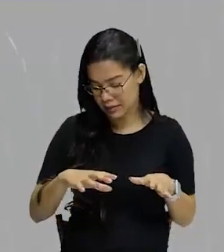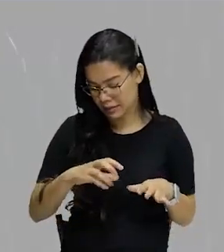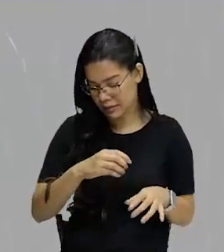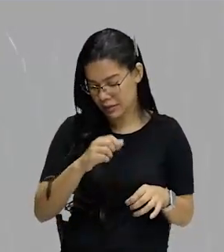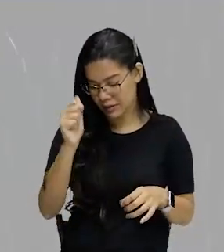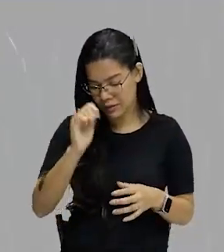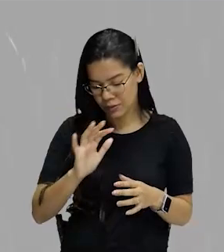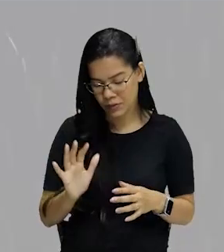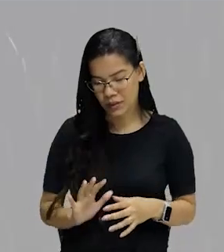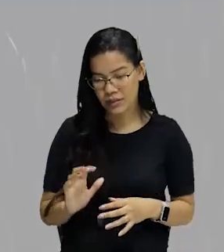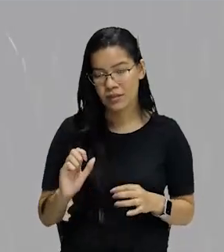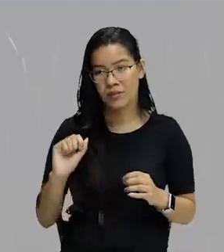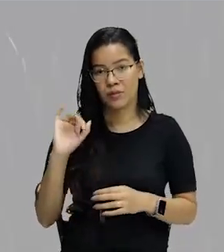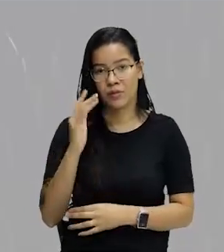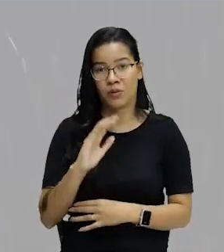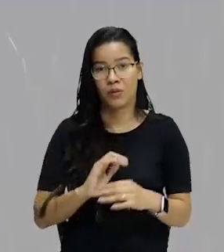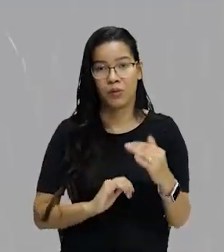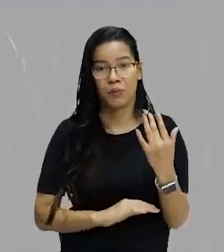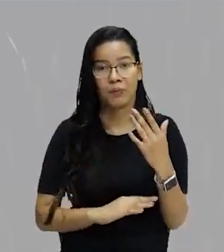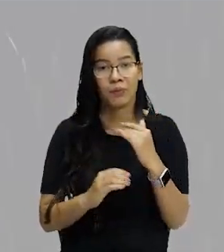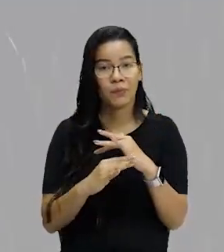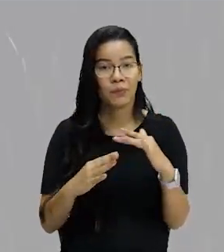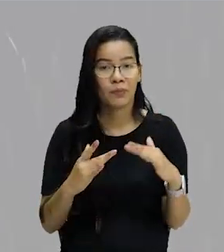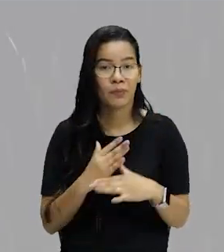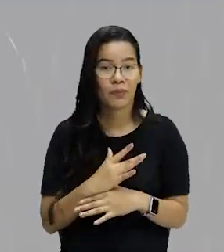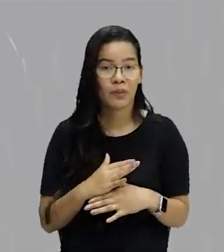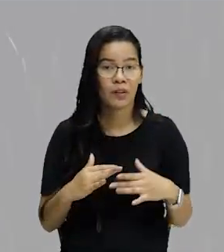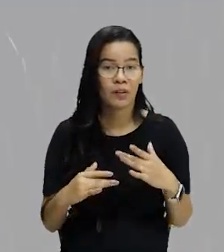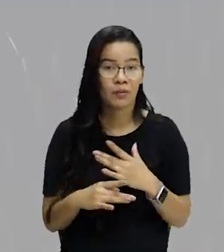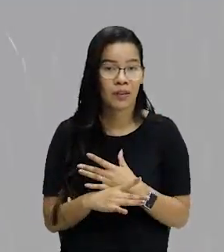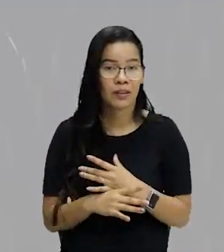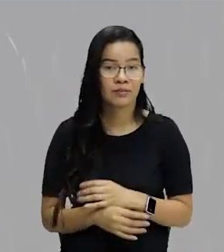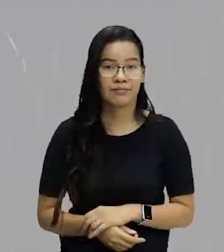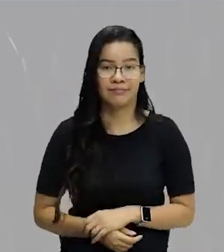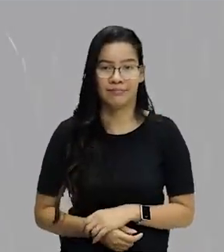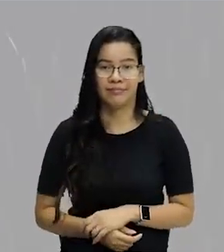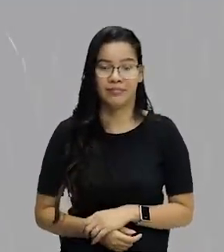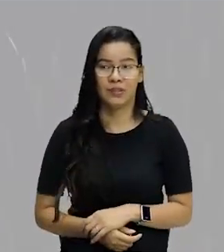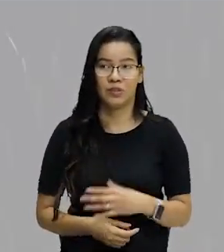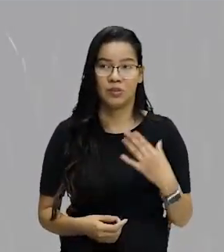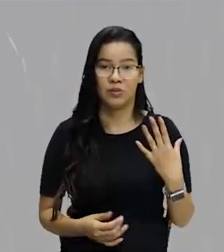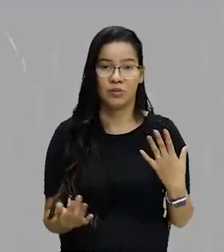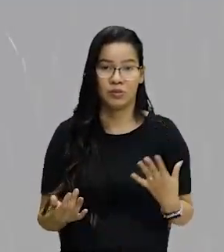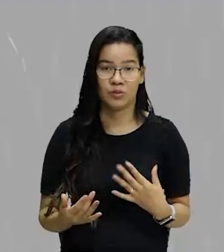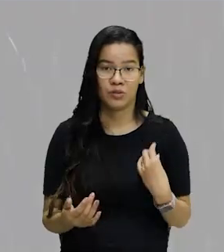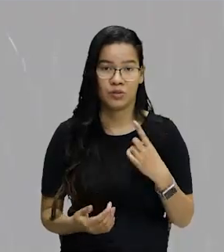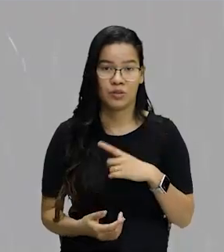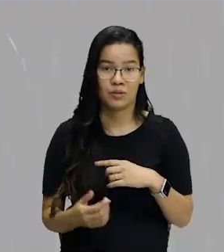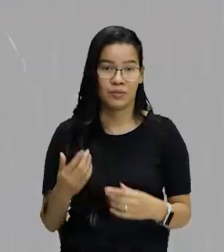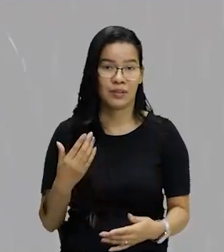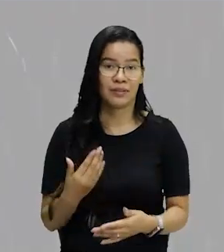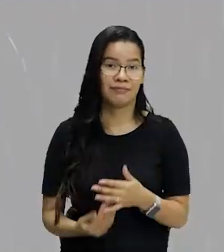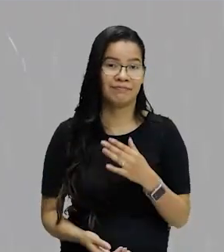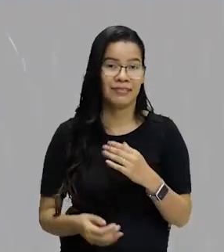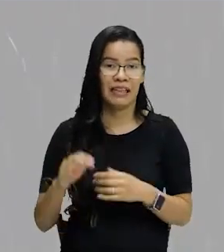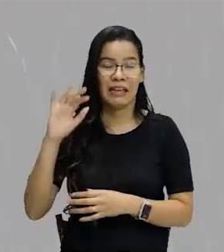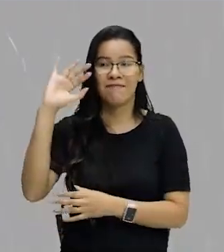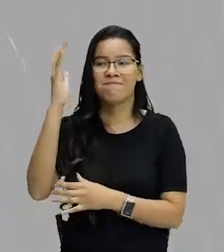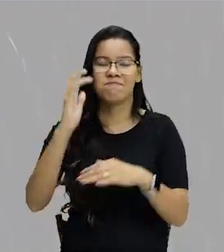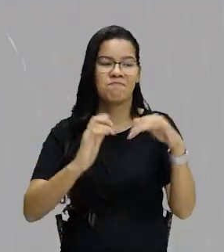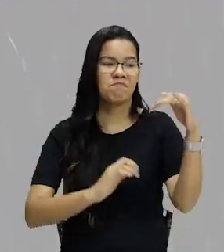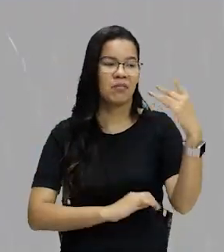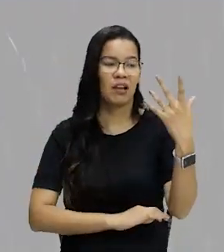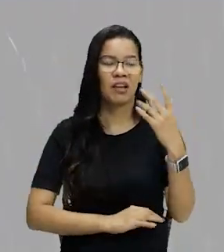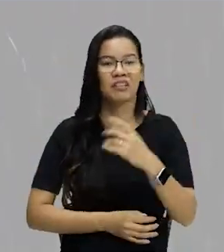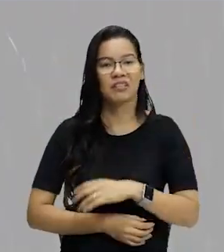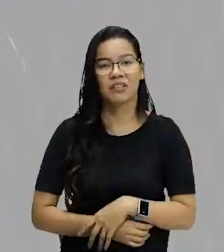no ambiente urbano. Hoje nós vivemos, infelizmente, num mundo urbanizado. Nós estamos perdendo muito das nossas paisagens. Então, essas